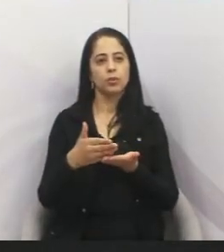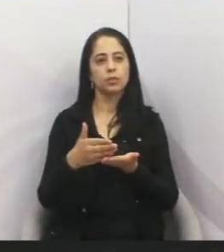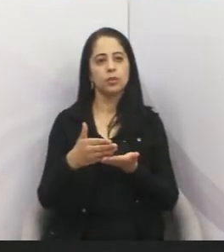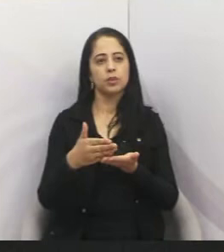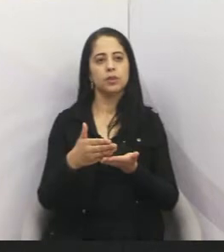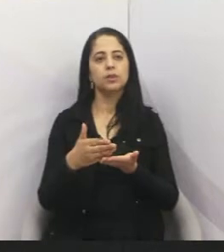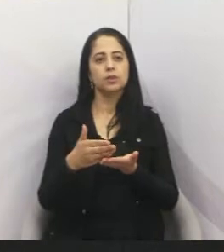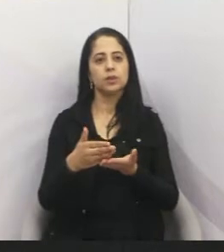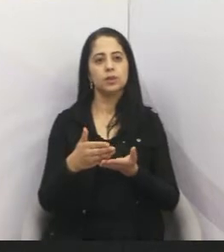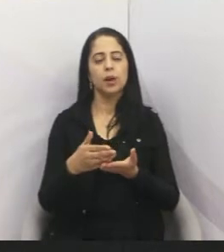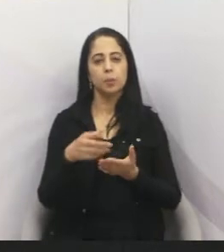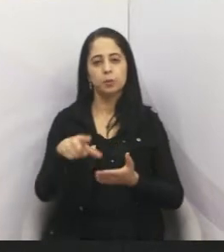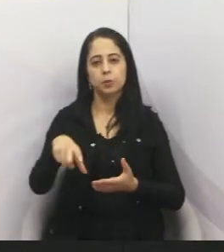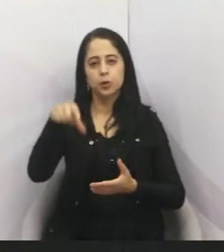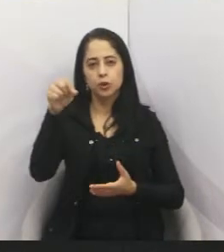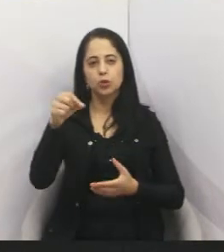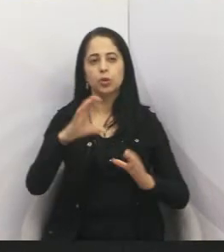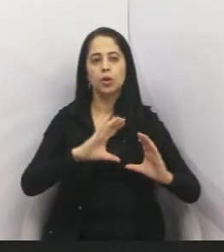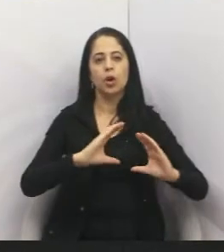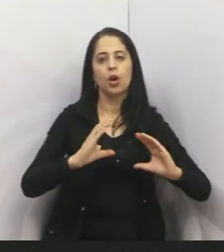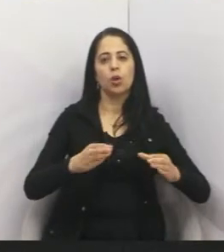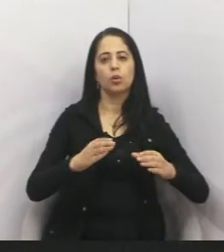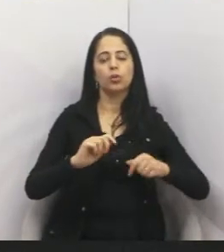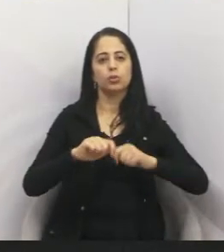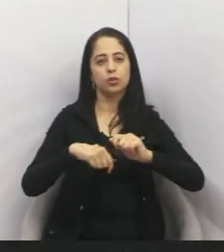de eleição do Conselho Gestor do Plano Diretor.